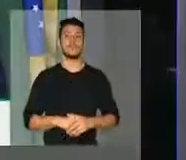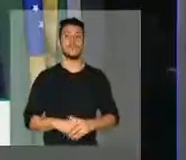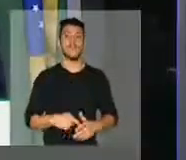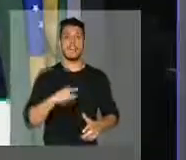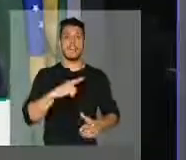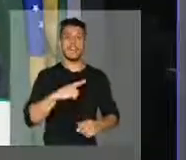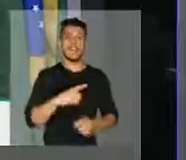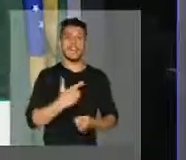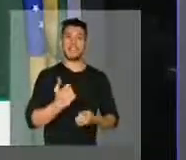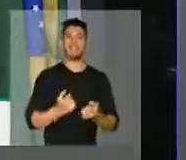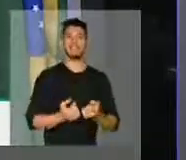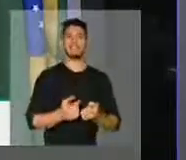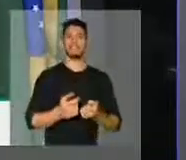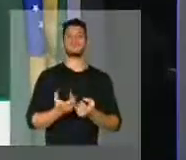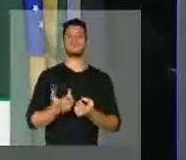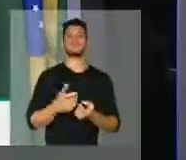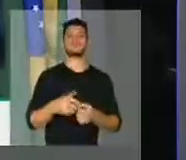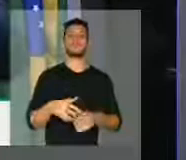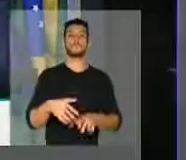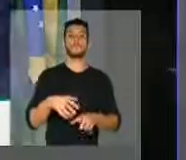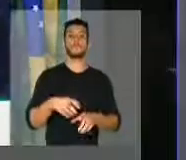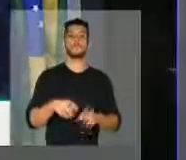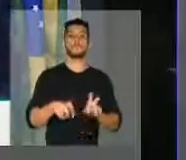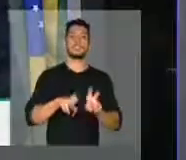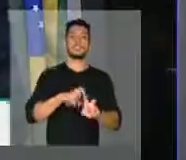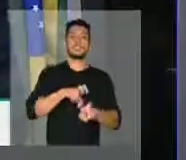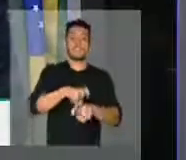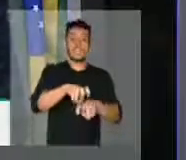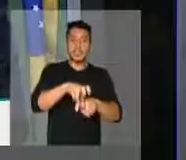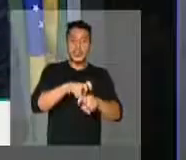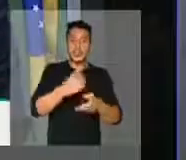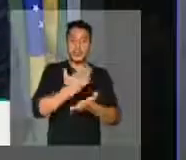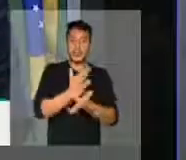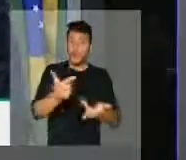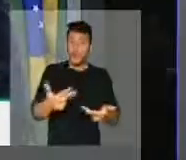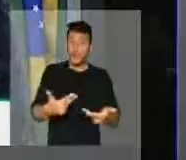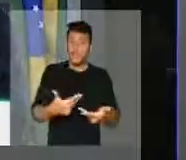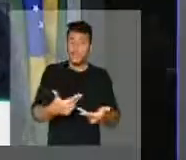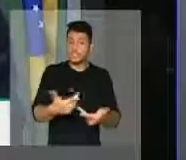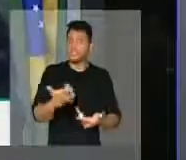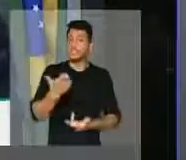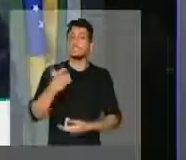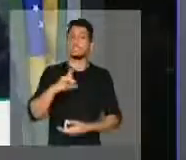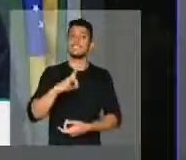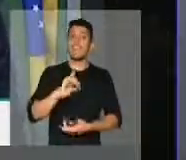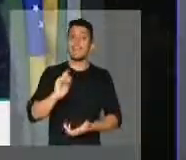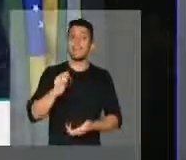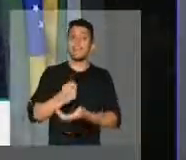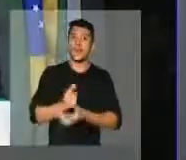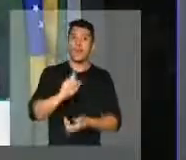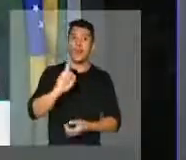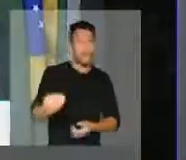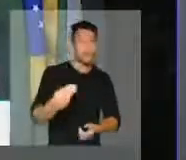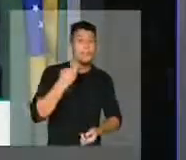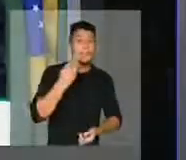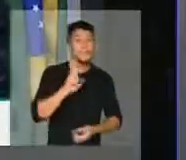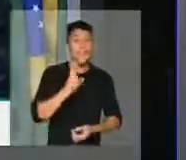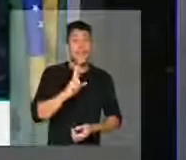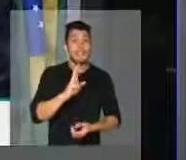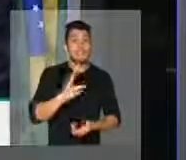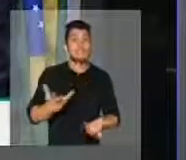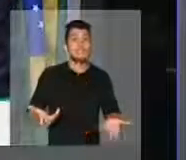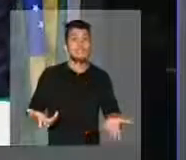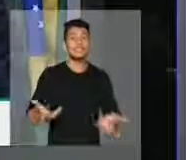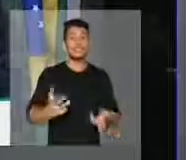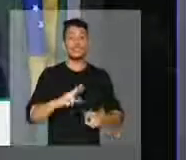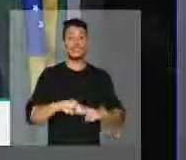milhão, e os caras entram e levam tudo, porque o cidadão do campo não tem os 190 à sua